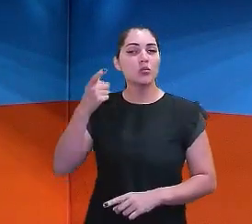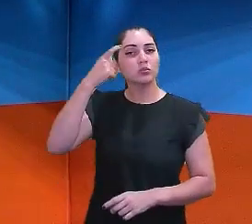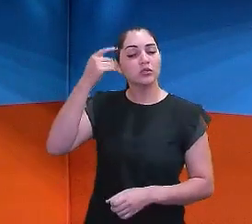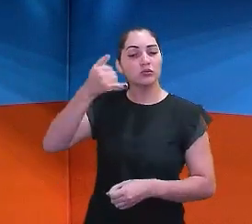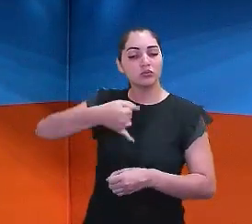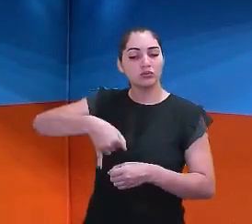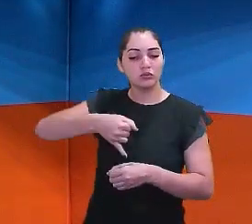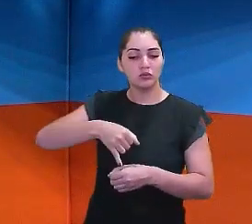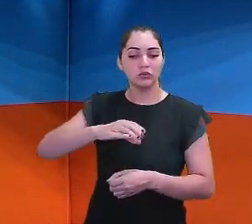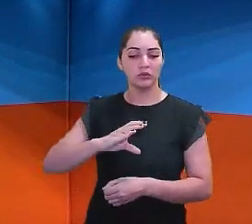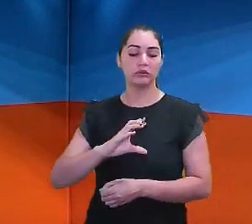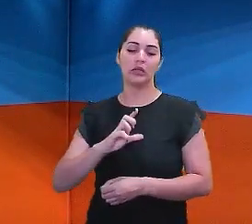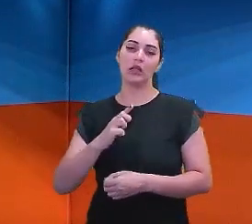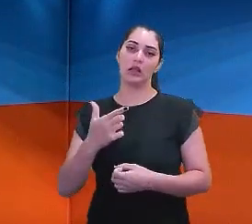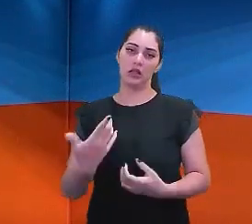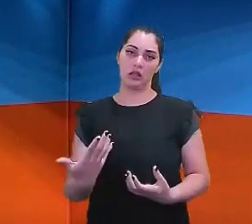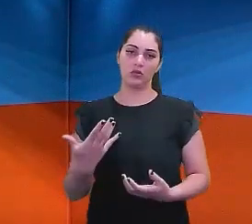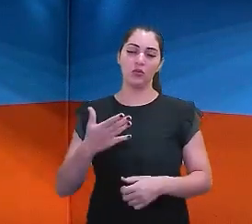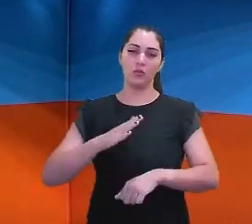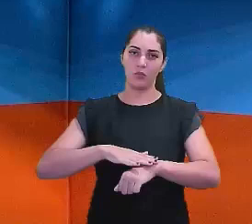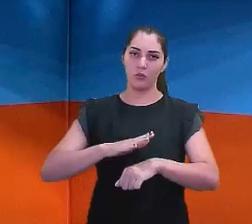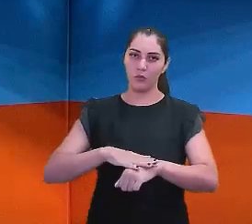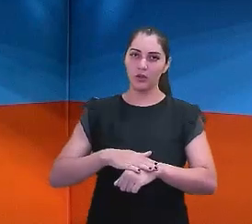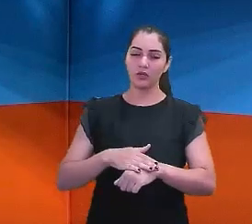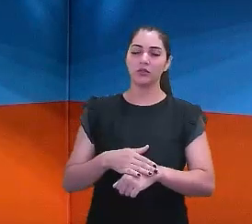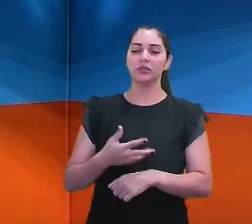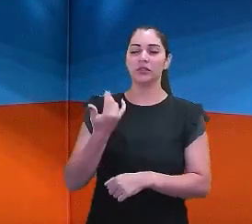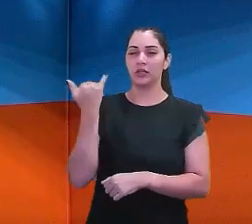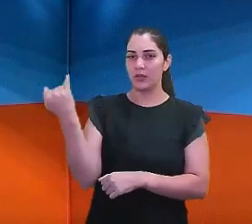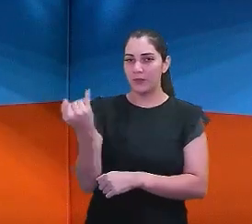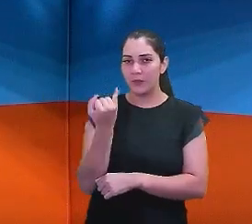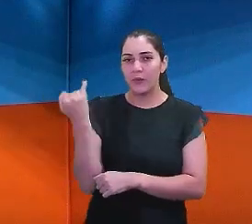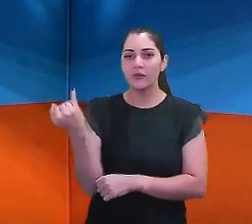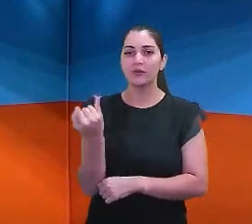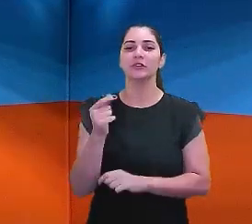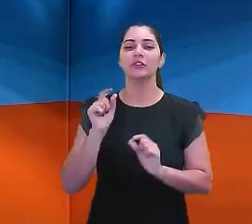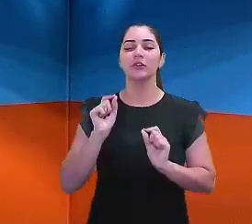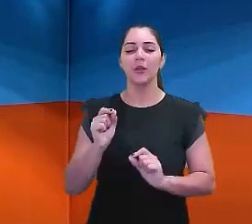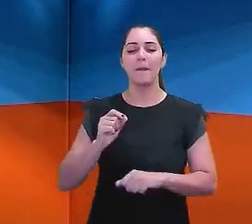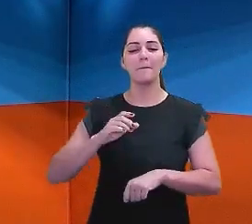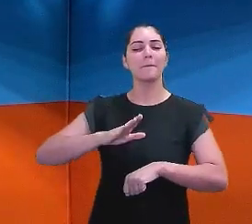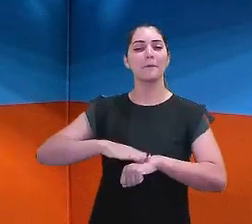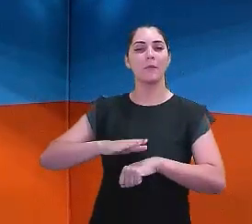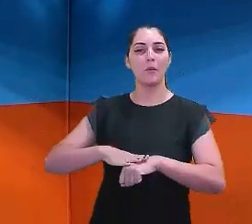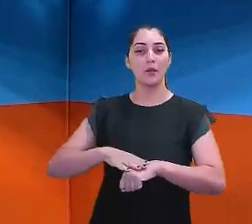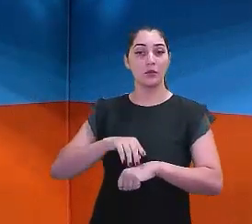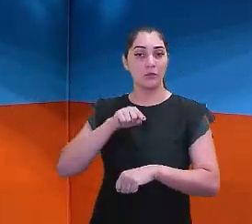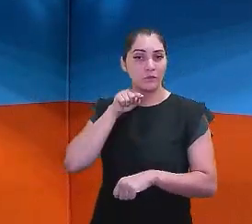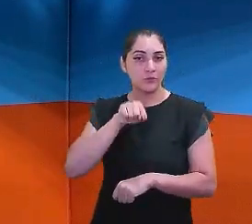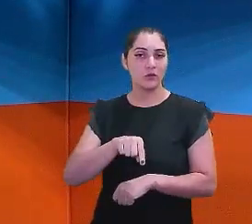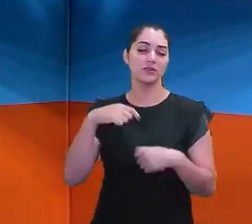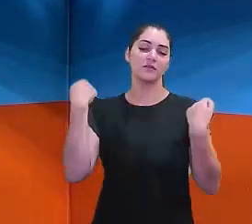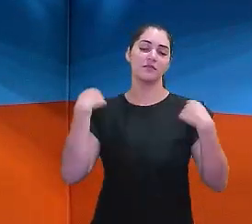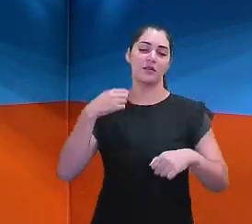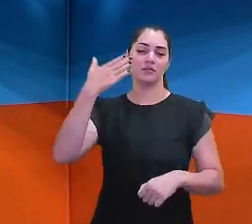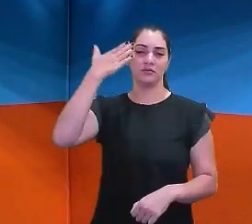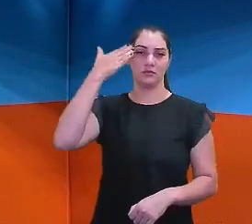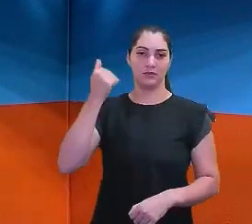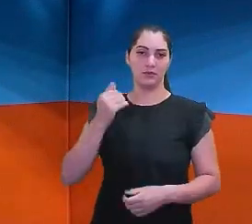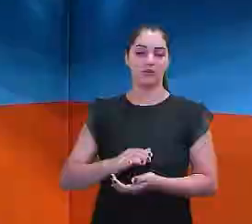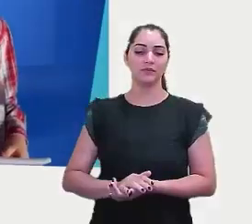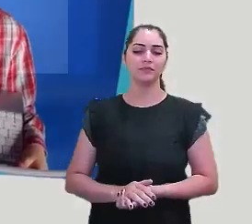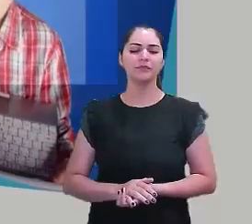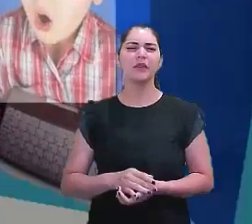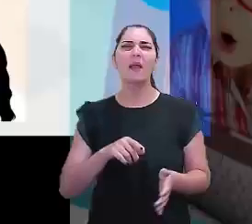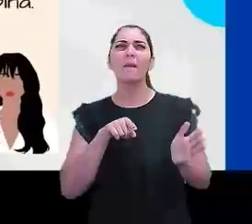Claro, naquele momento que eu acho que é muito relevante, que é muito importante, que é o momento você precisa saber. E aí a gente